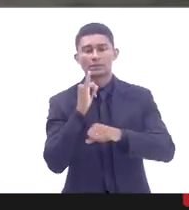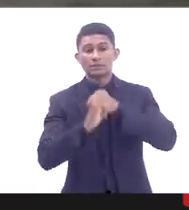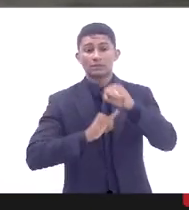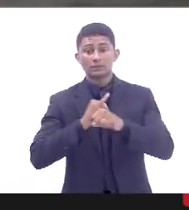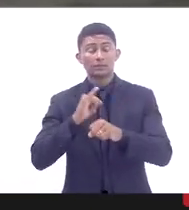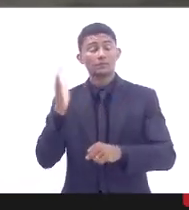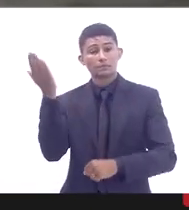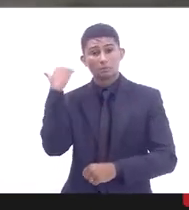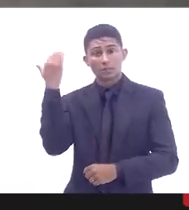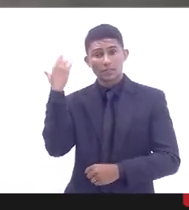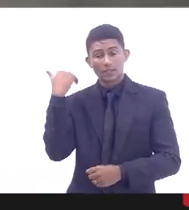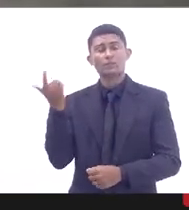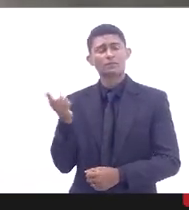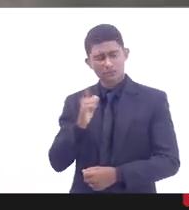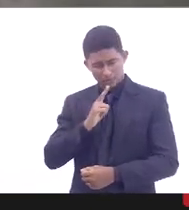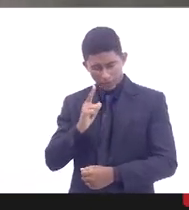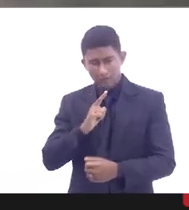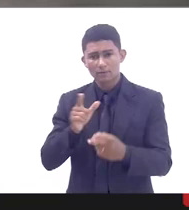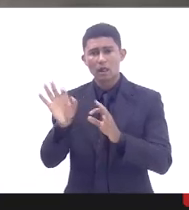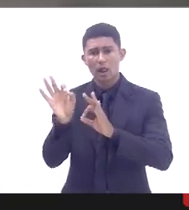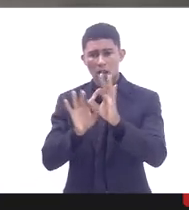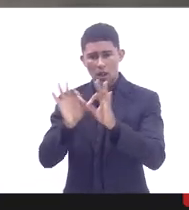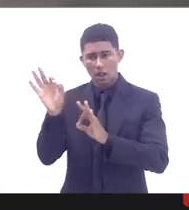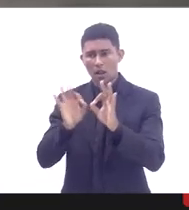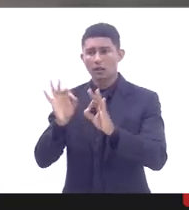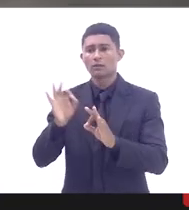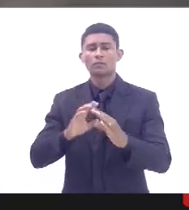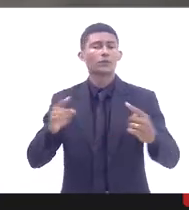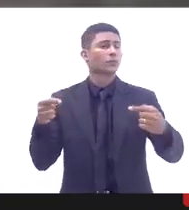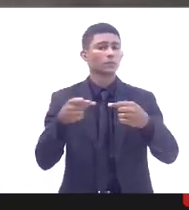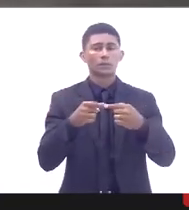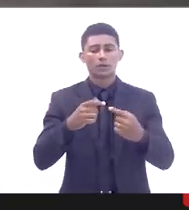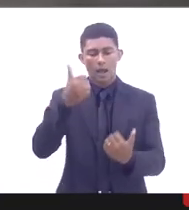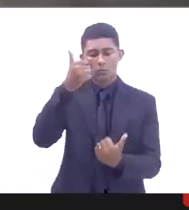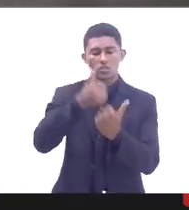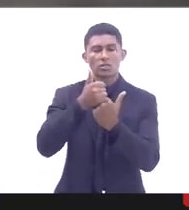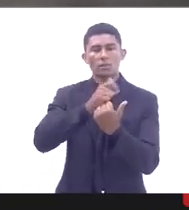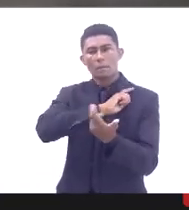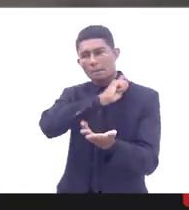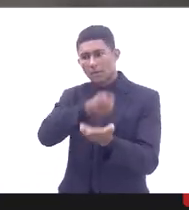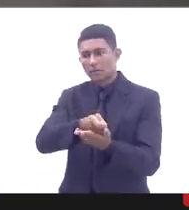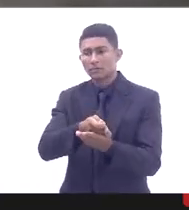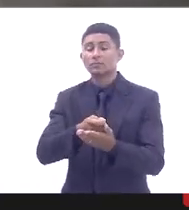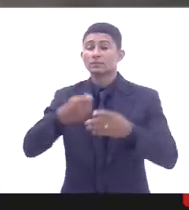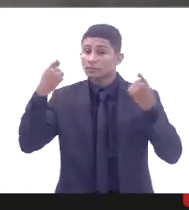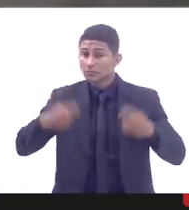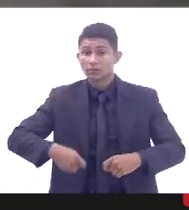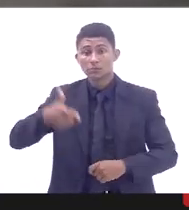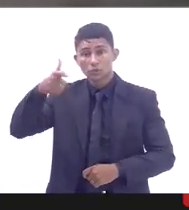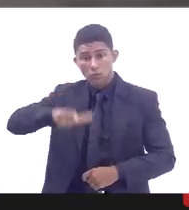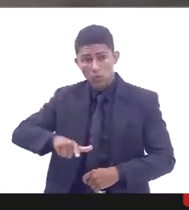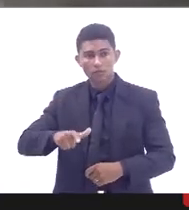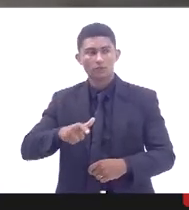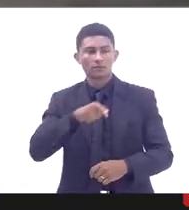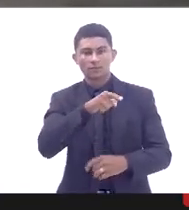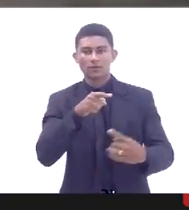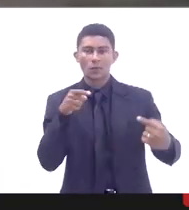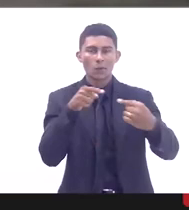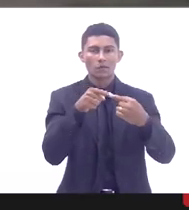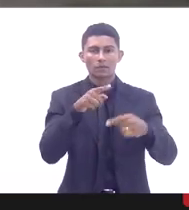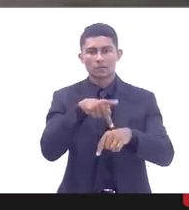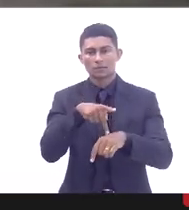feito lá atrás possa de fato tem a ver com o pagamento dos auxílios possa ser reaberto para pós-graduação